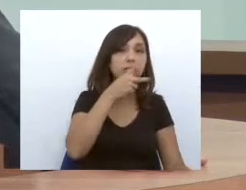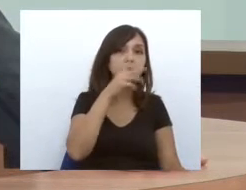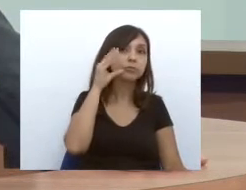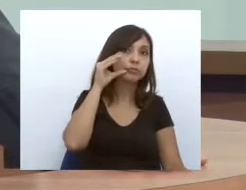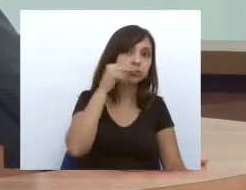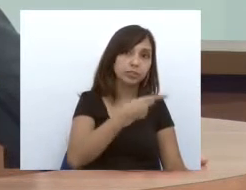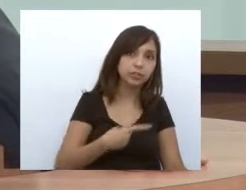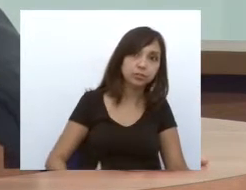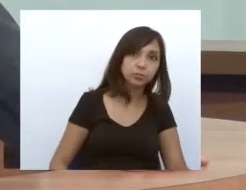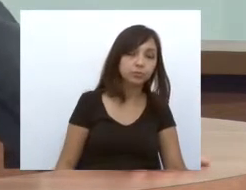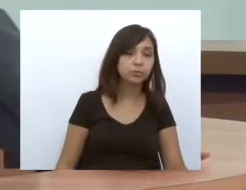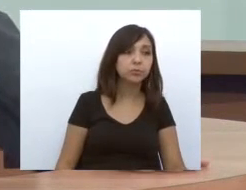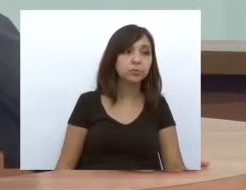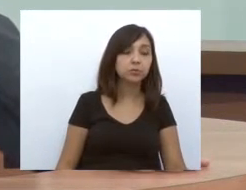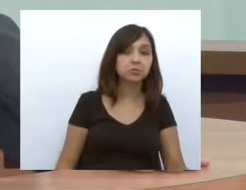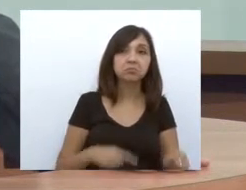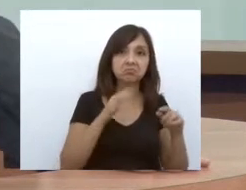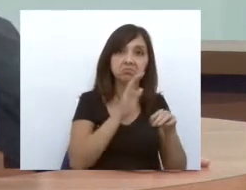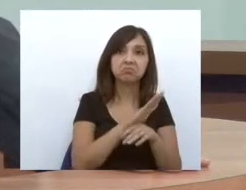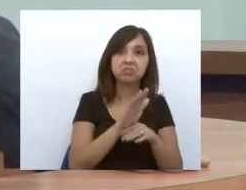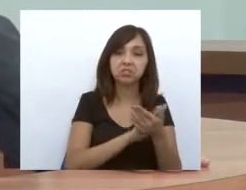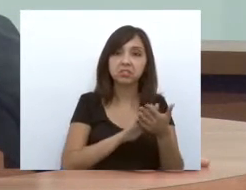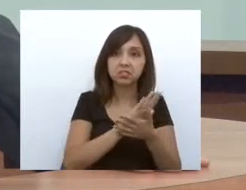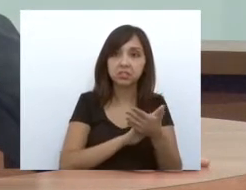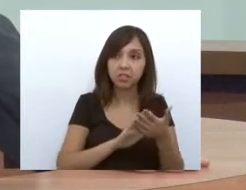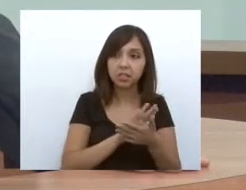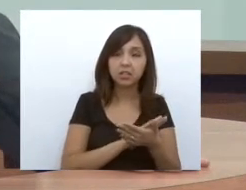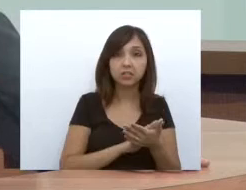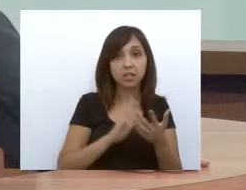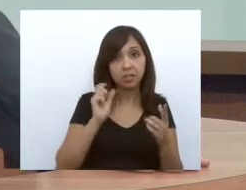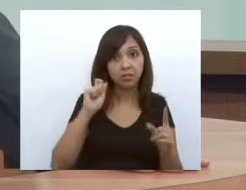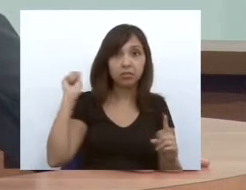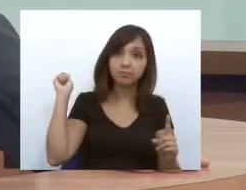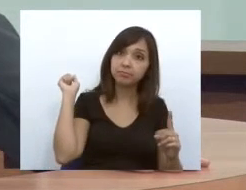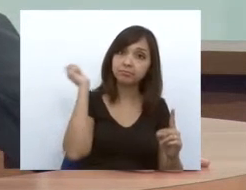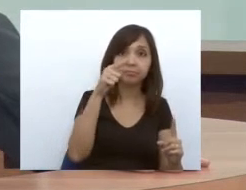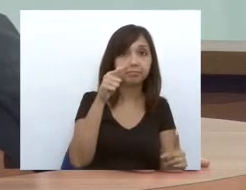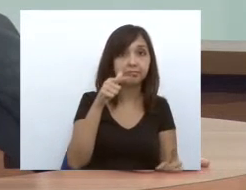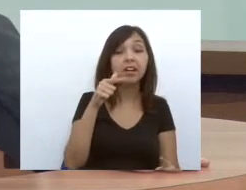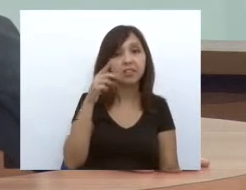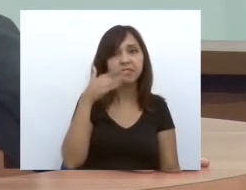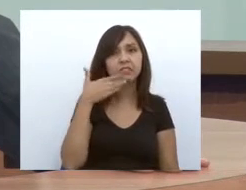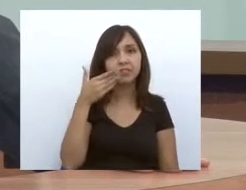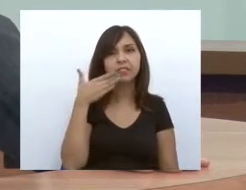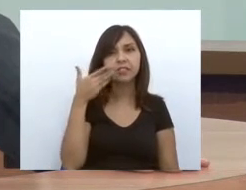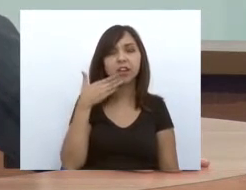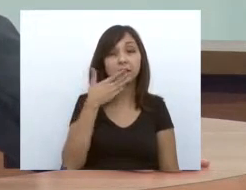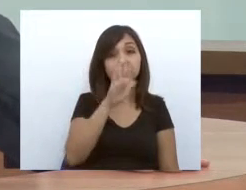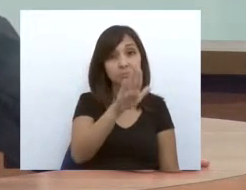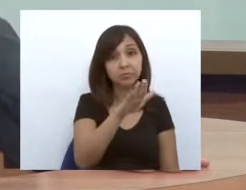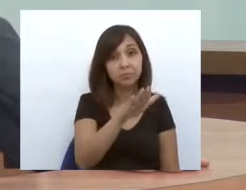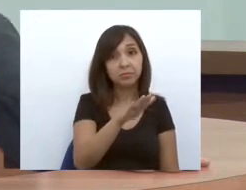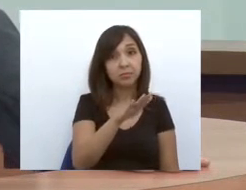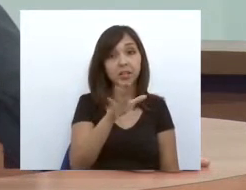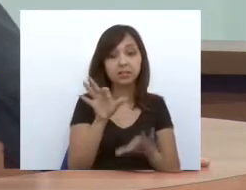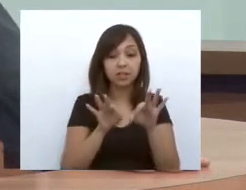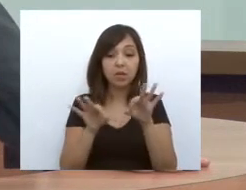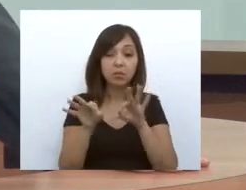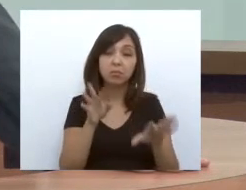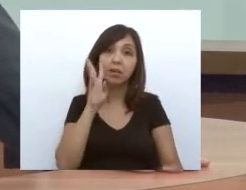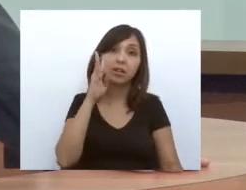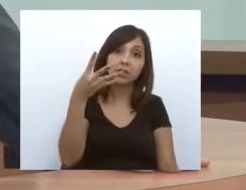servidores. Então, atirar pedra é muito fácil. O difícil é arrumar a